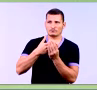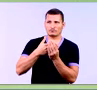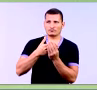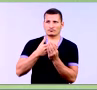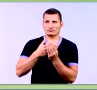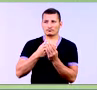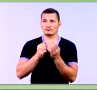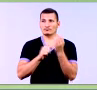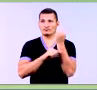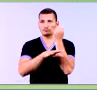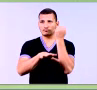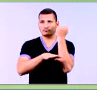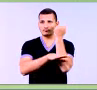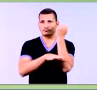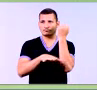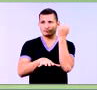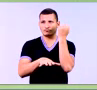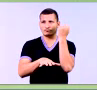no servidor